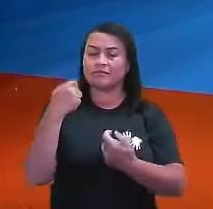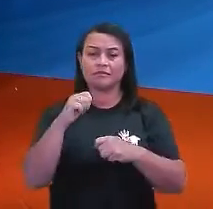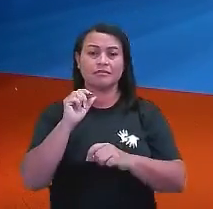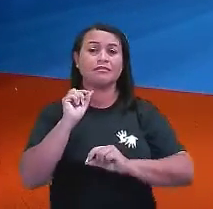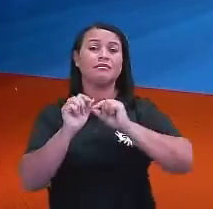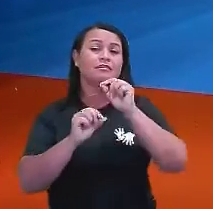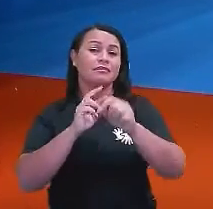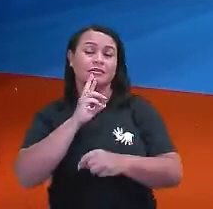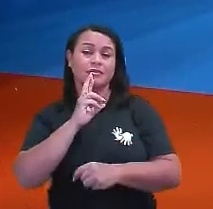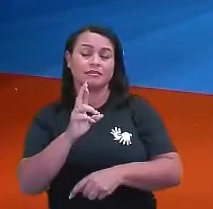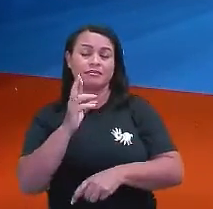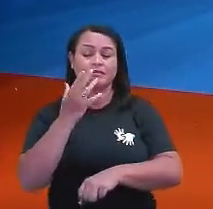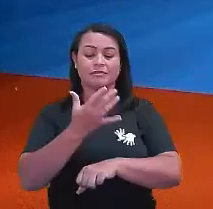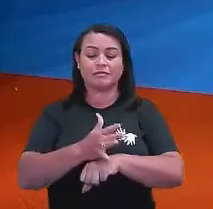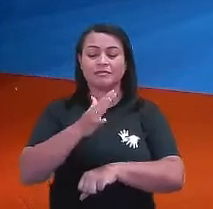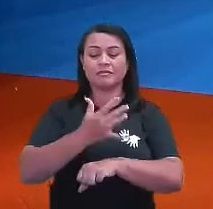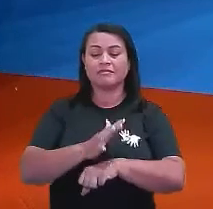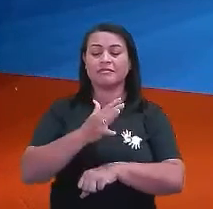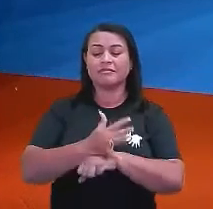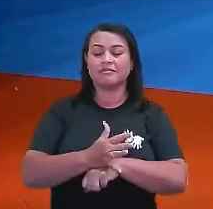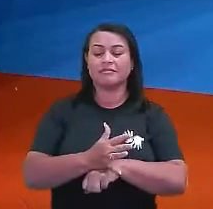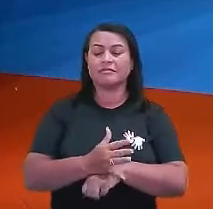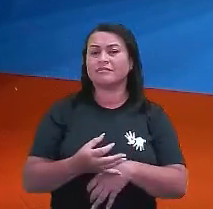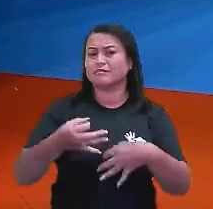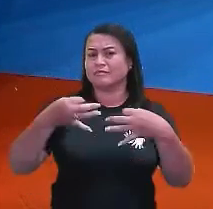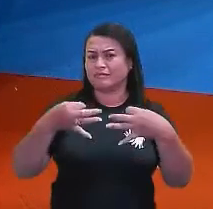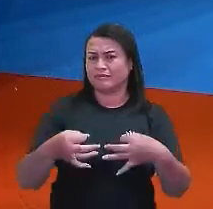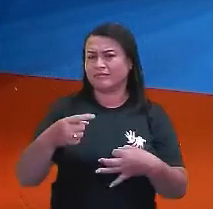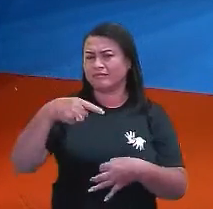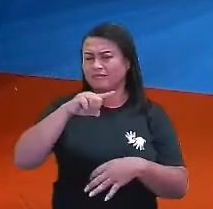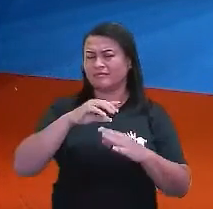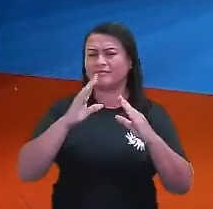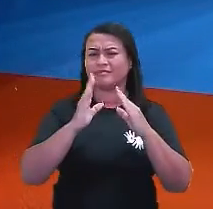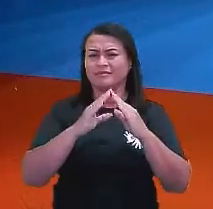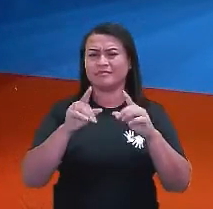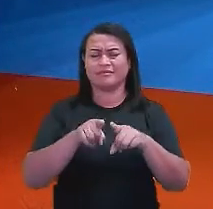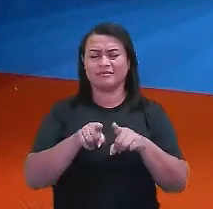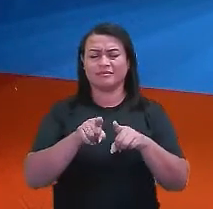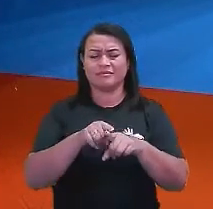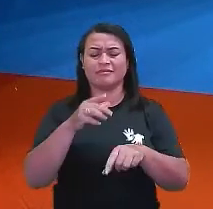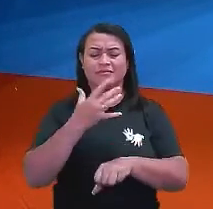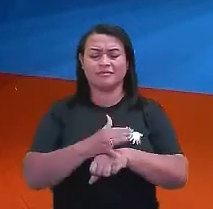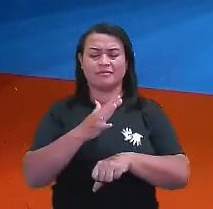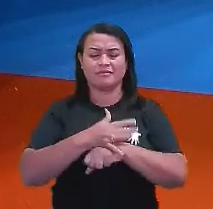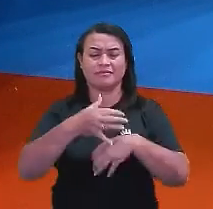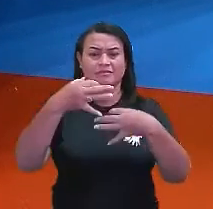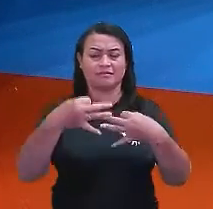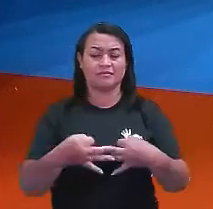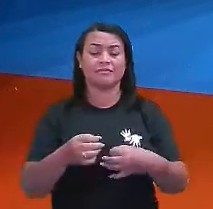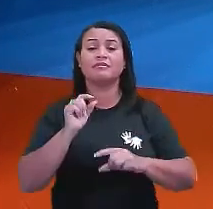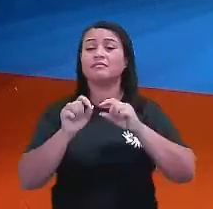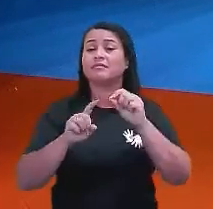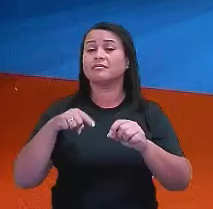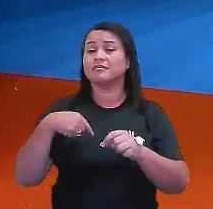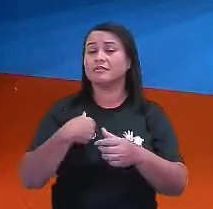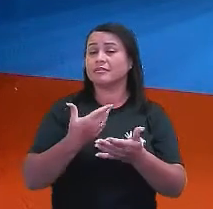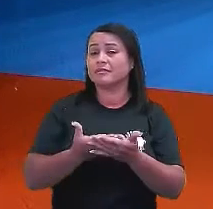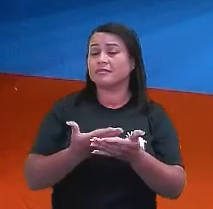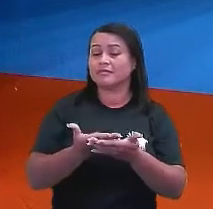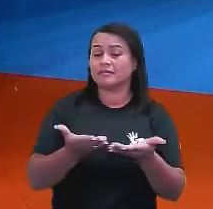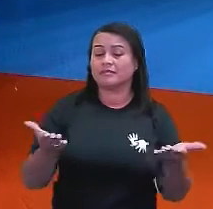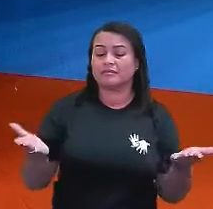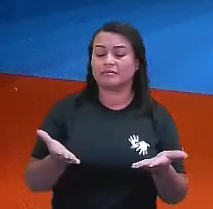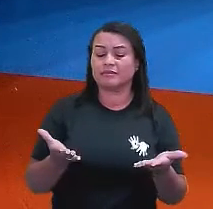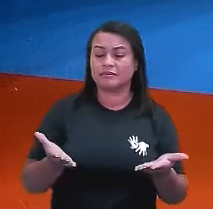fazer? Praticar, né? E aí, tenho certeza que em casa todo mundo vai praticar. E o que foi que nós estudamos